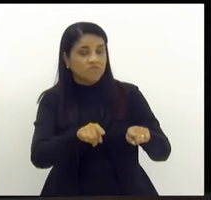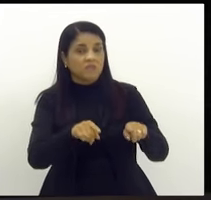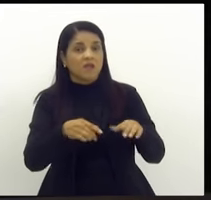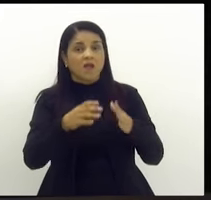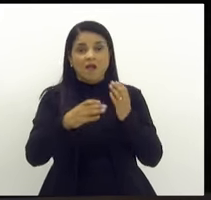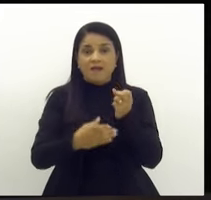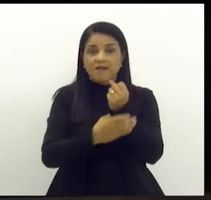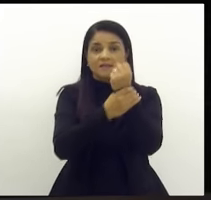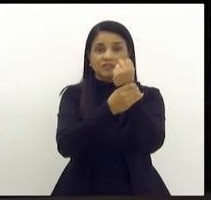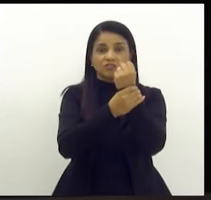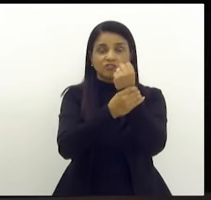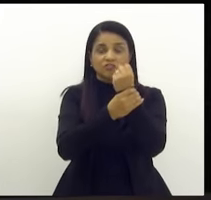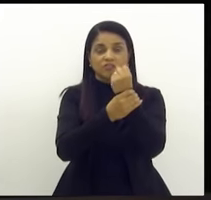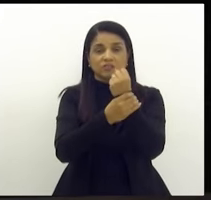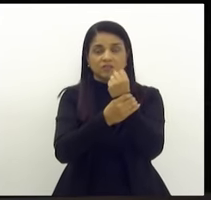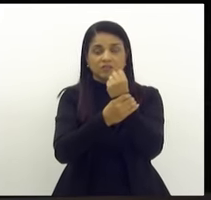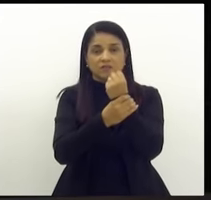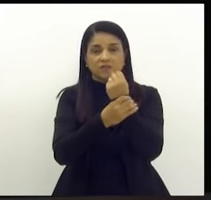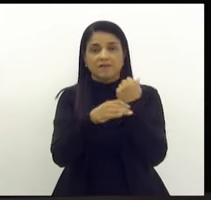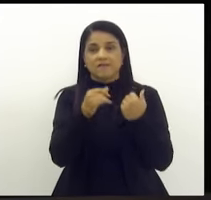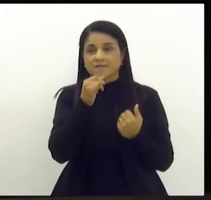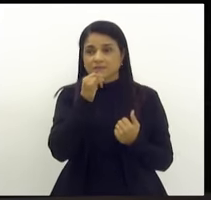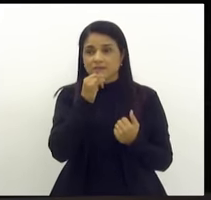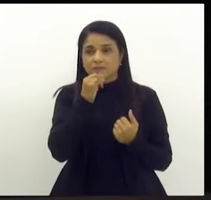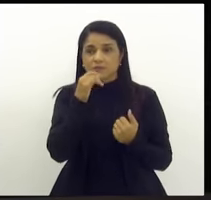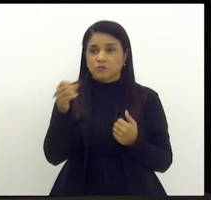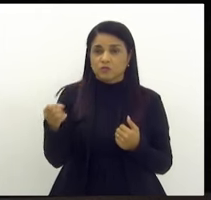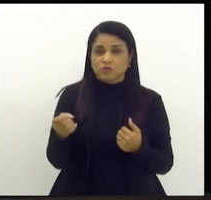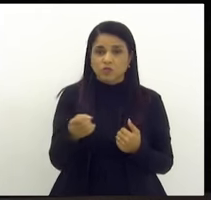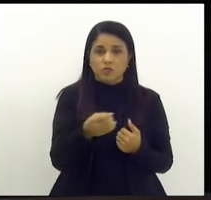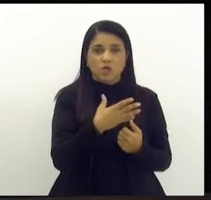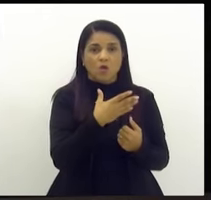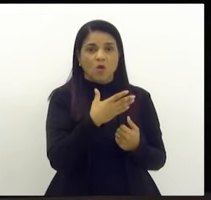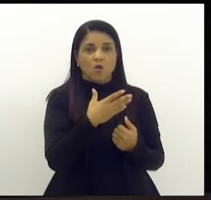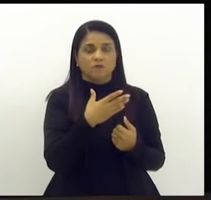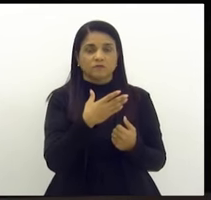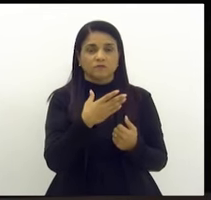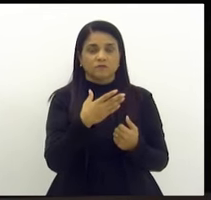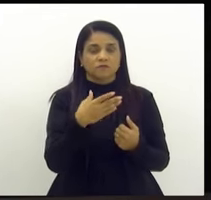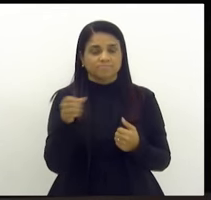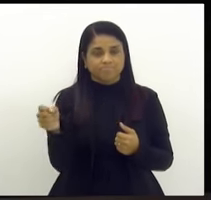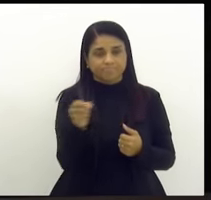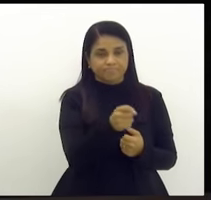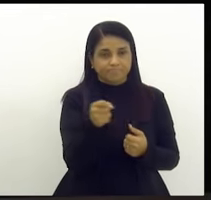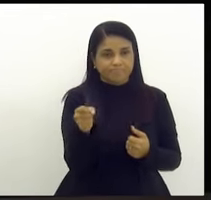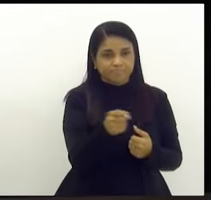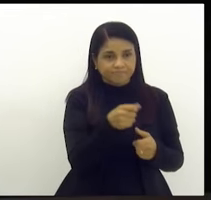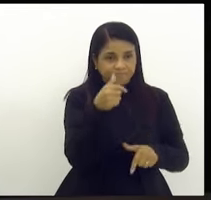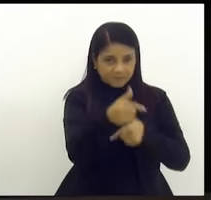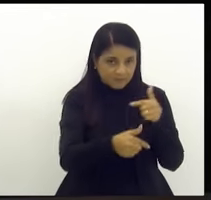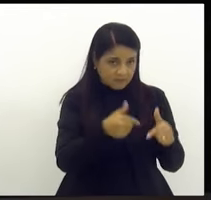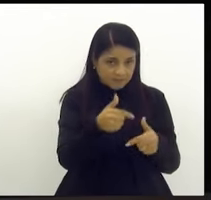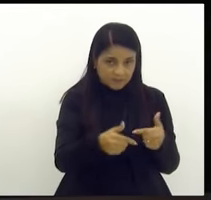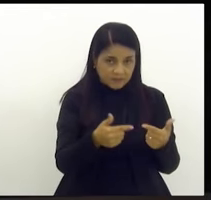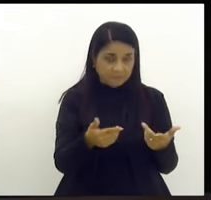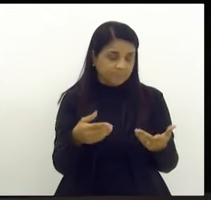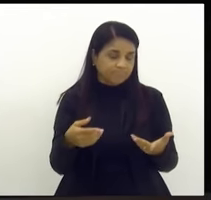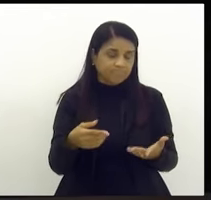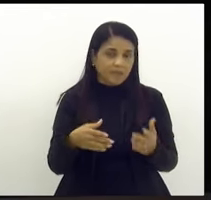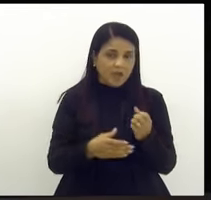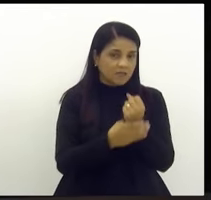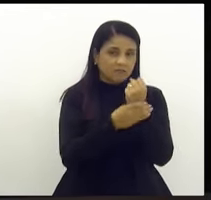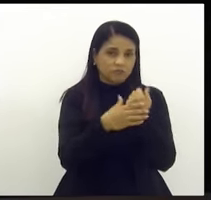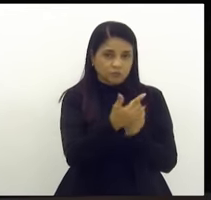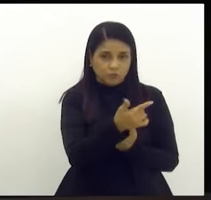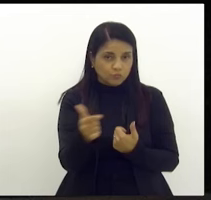garantia por exemplo né de novos postos de trabalho então o que nós vamos tratar aqui